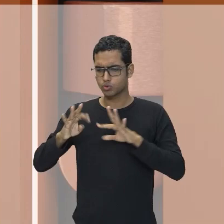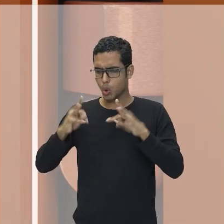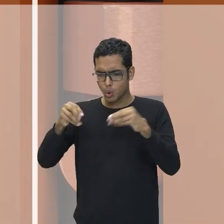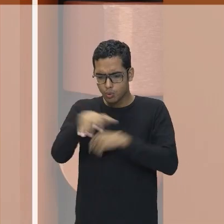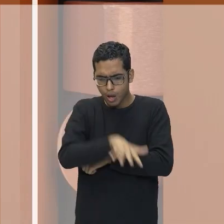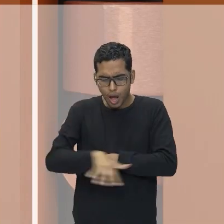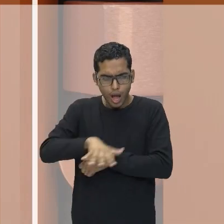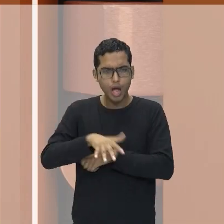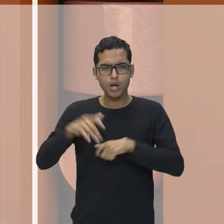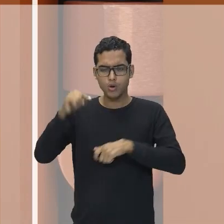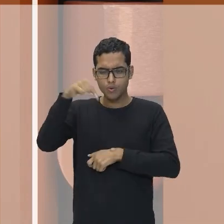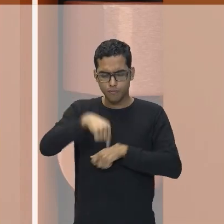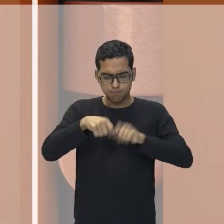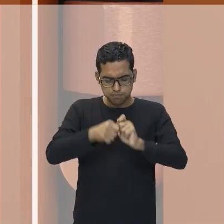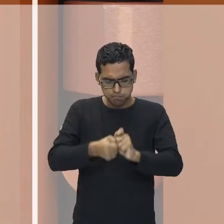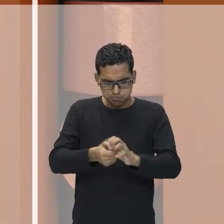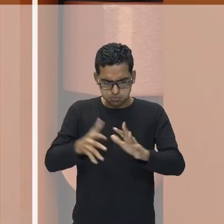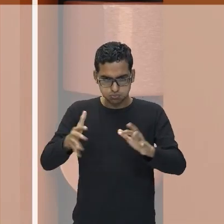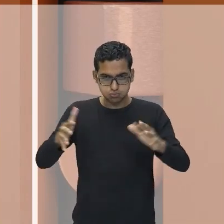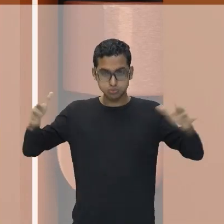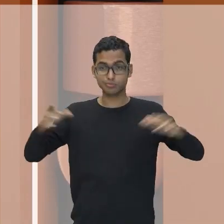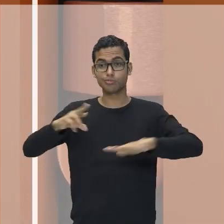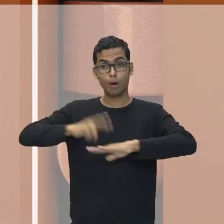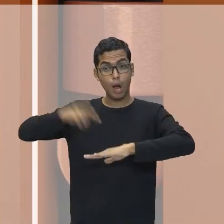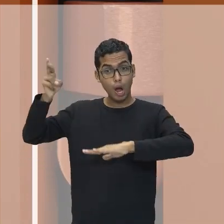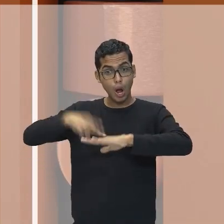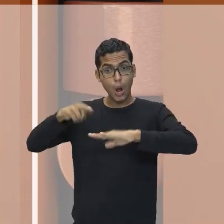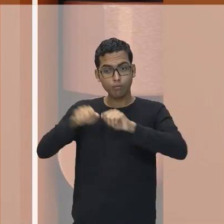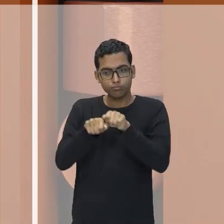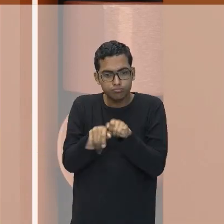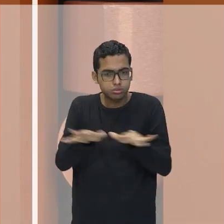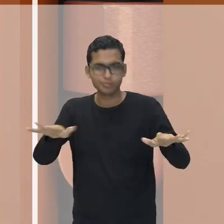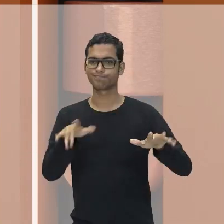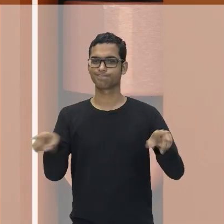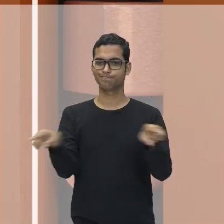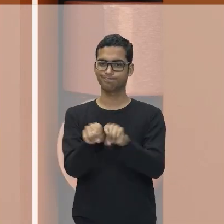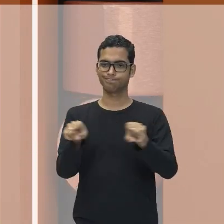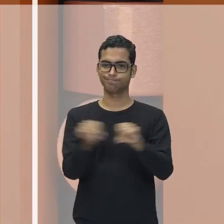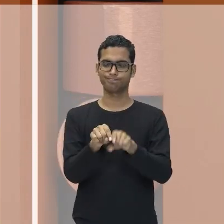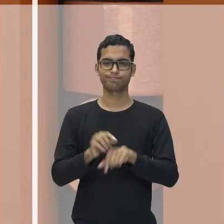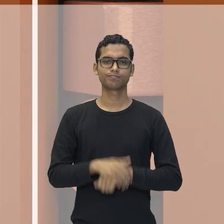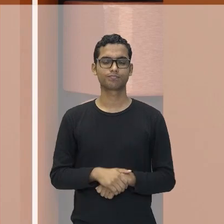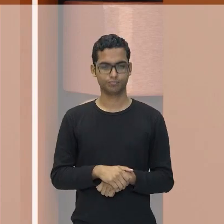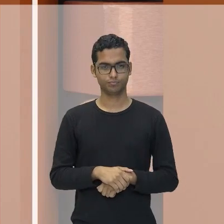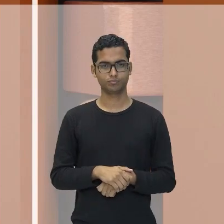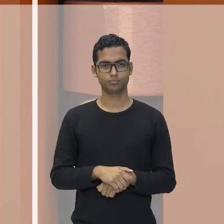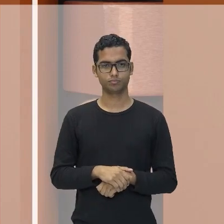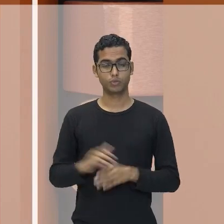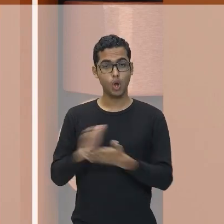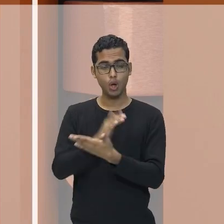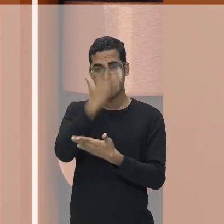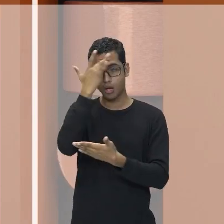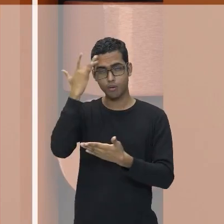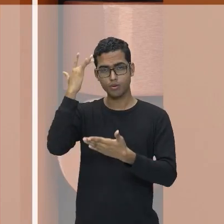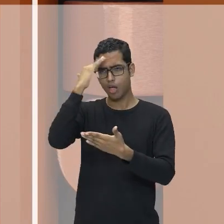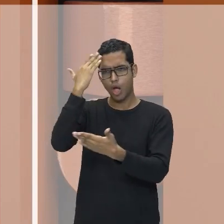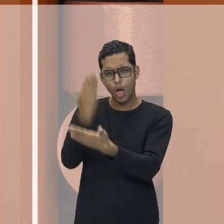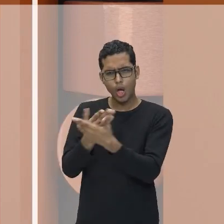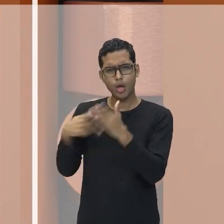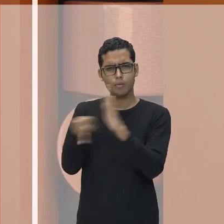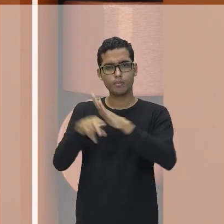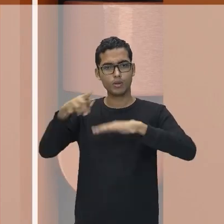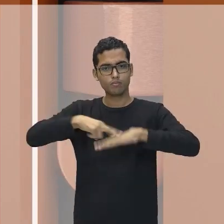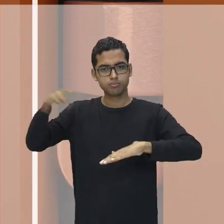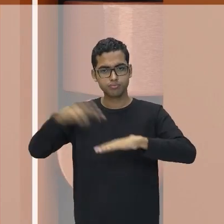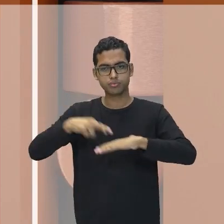também lança a radiação. E muitos pesquisadores, inclusive, diz que a radiação ela mata